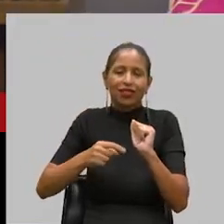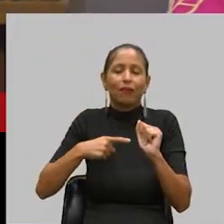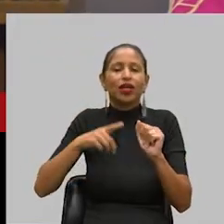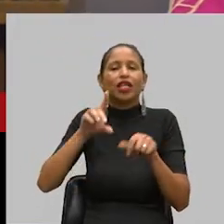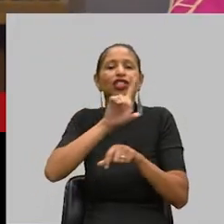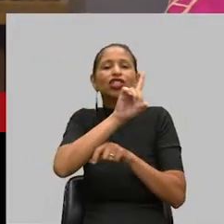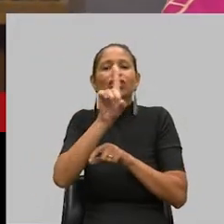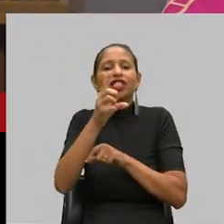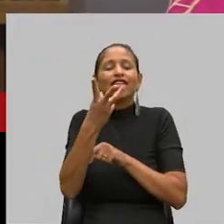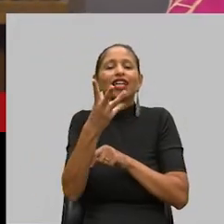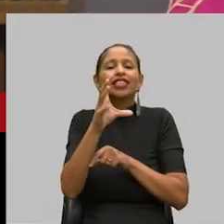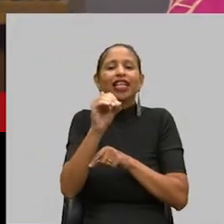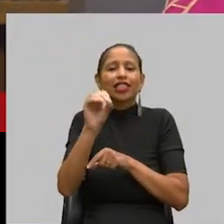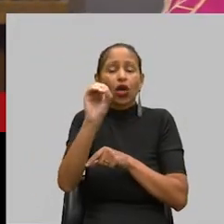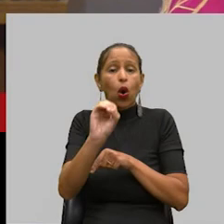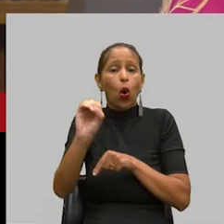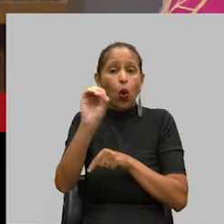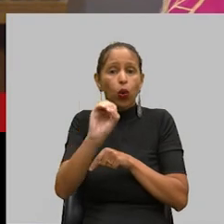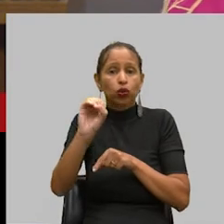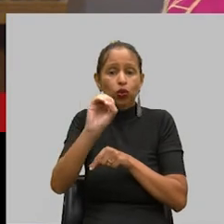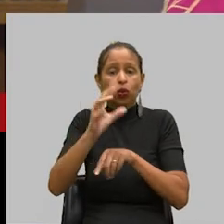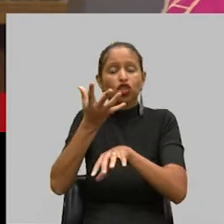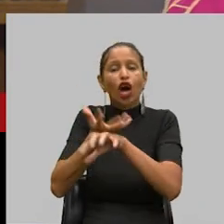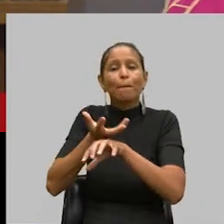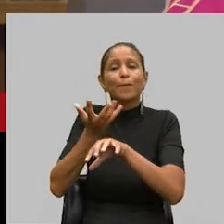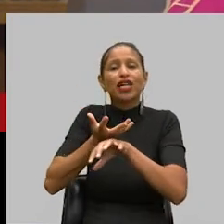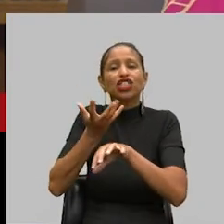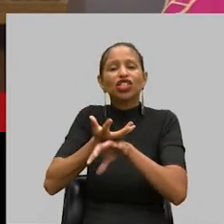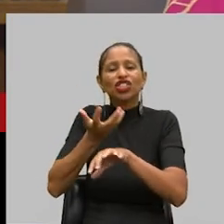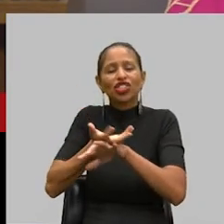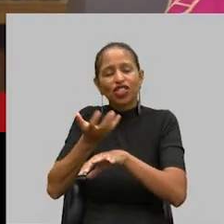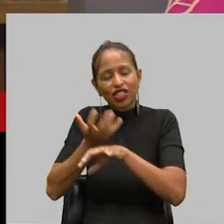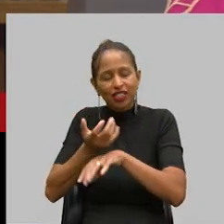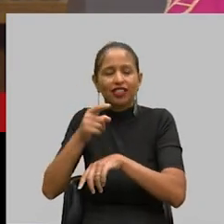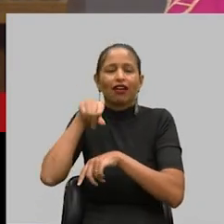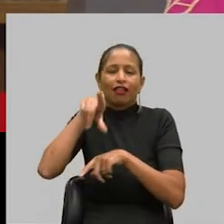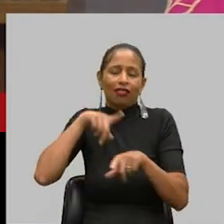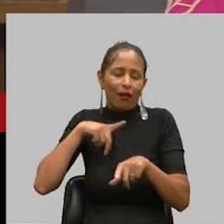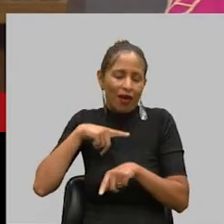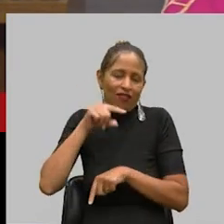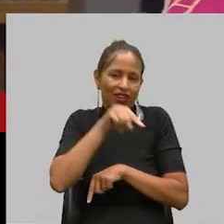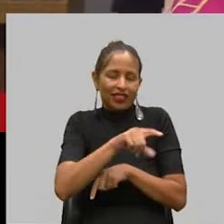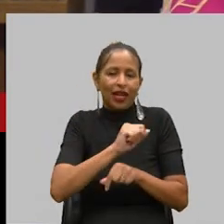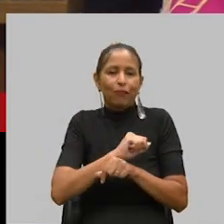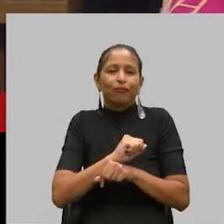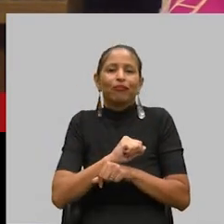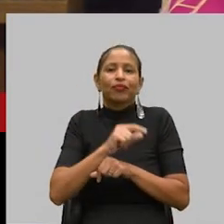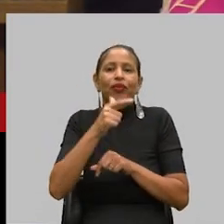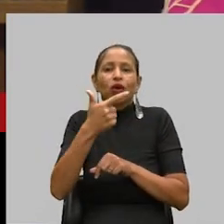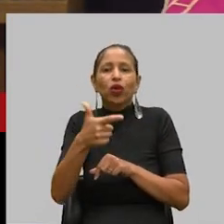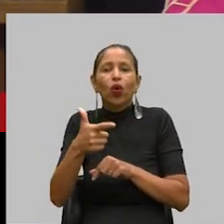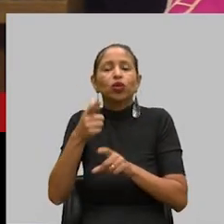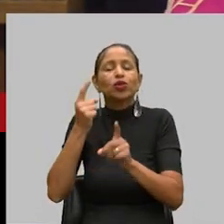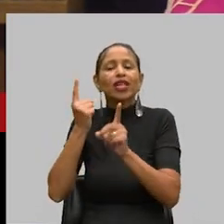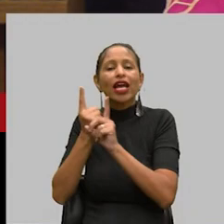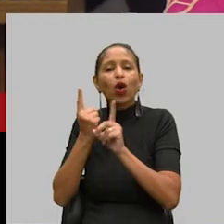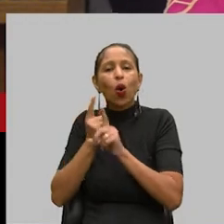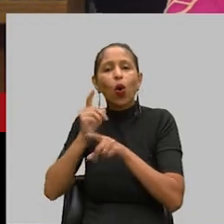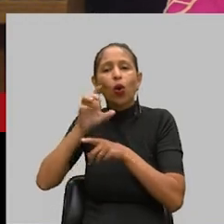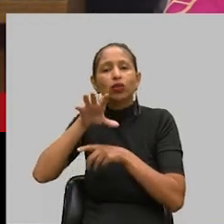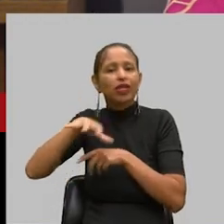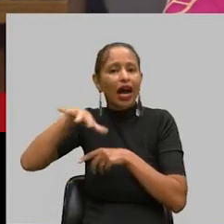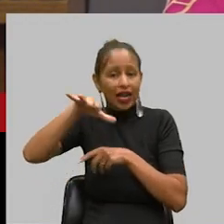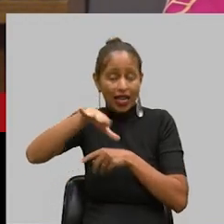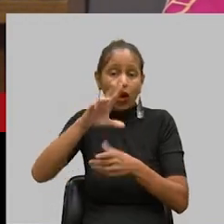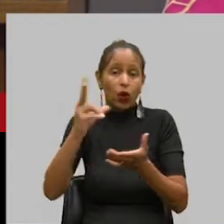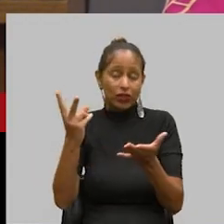dia 30 de outubro em Diamantina vai ser a vez do alha e os encontros aqui na região metropolitana que